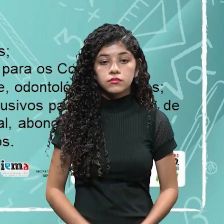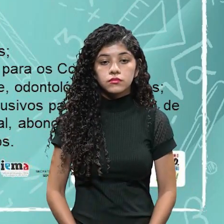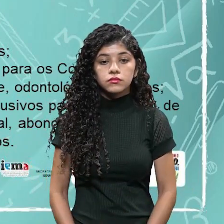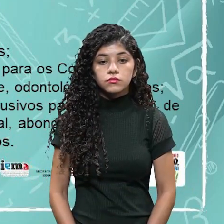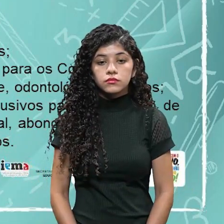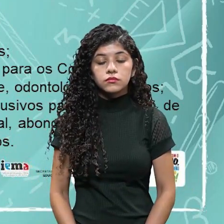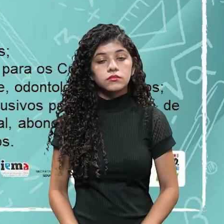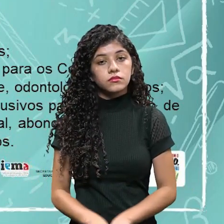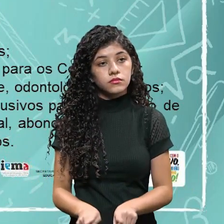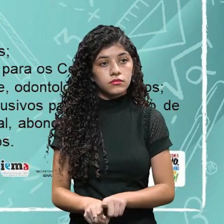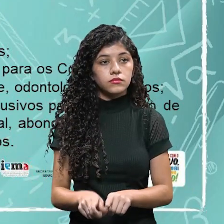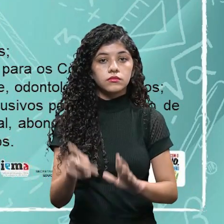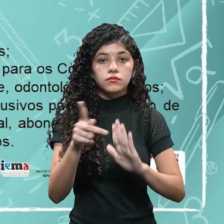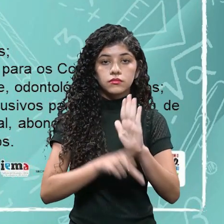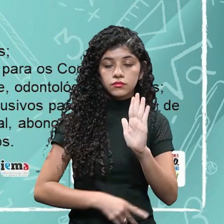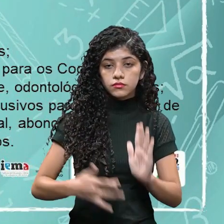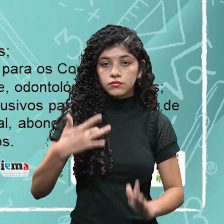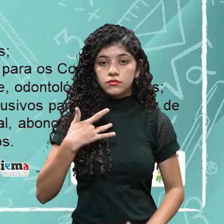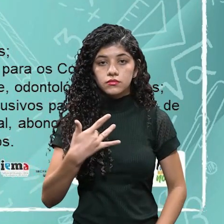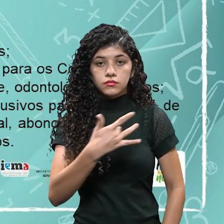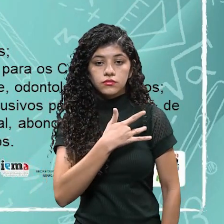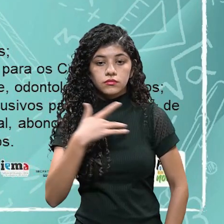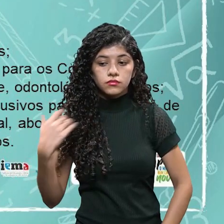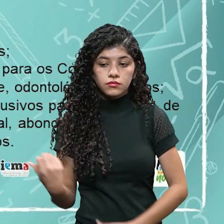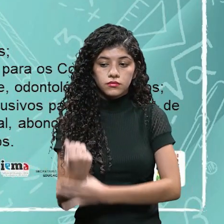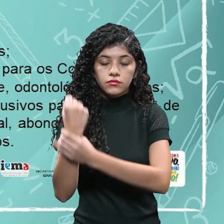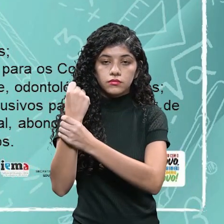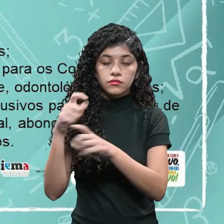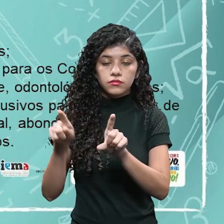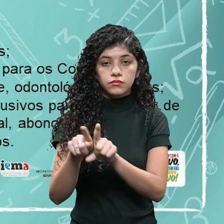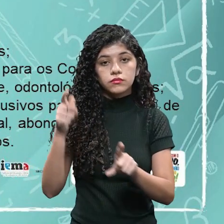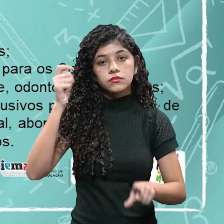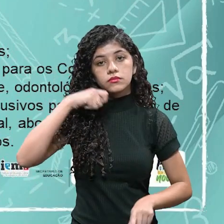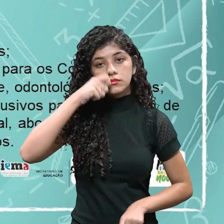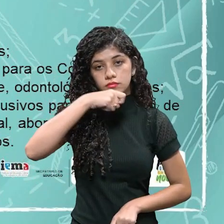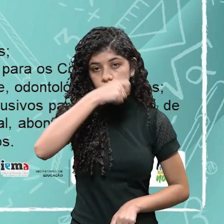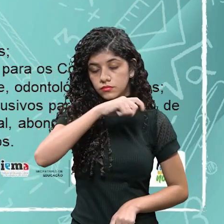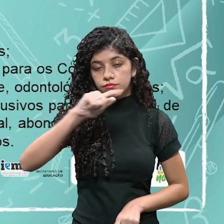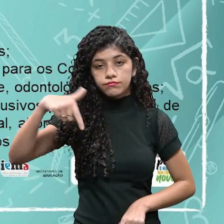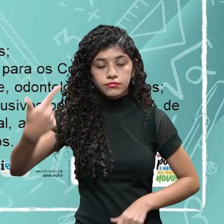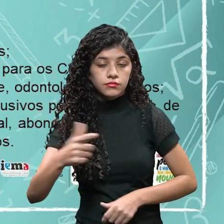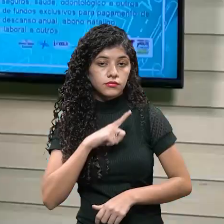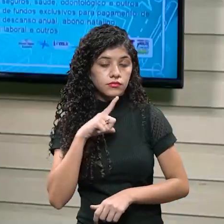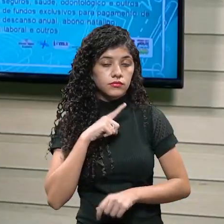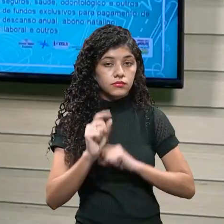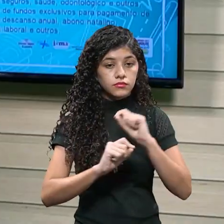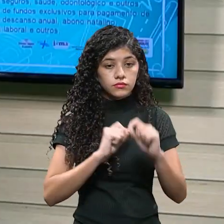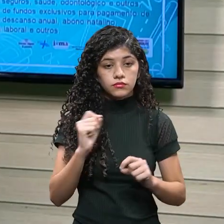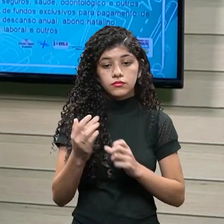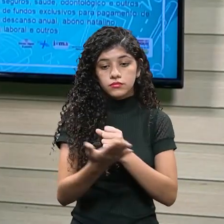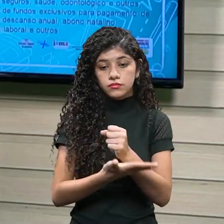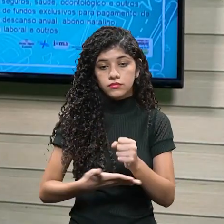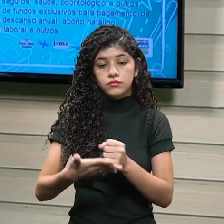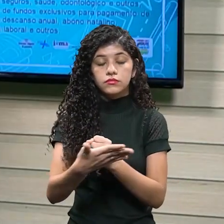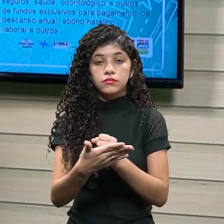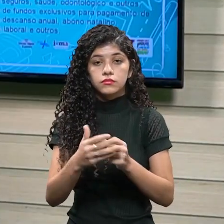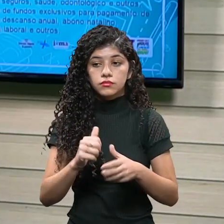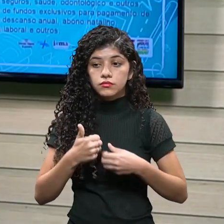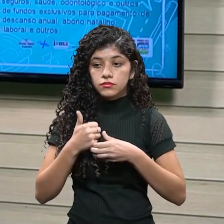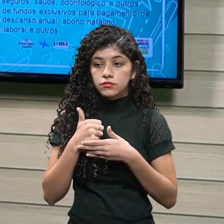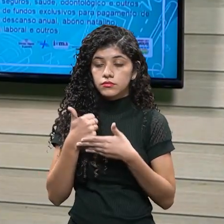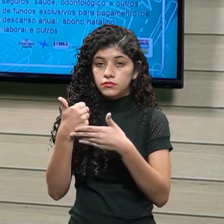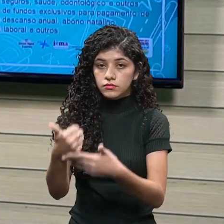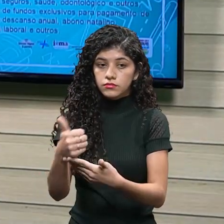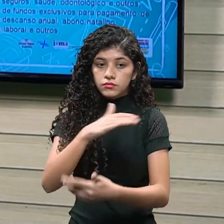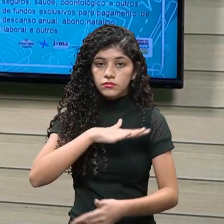Convênios de plano de saúde, seguros, planos odontológicos e outros. Então a cooperativa ela tem um fundo, esse fundo é para investir nessa